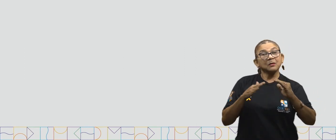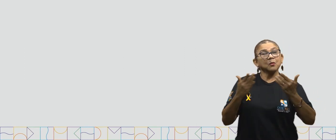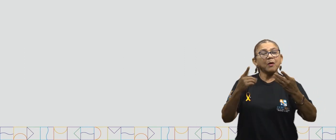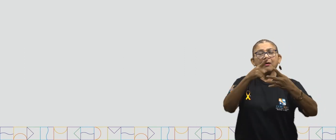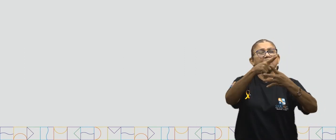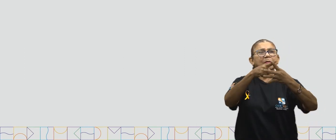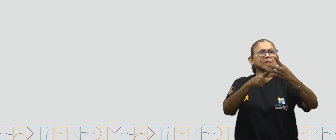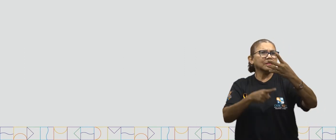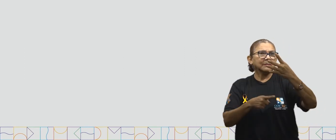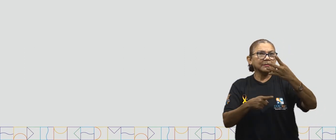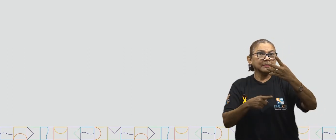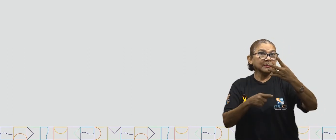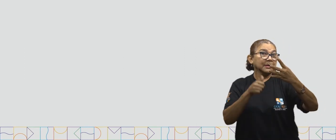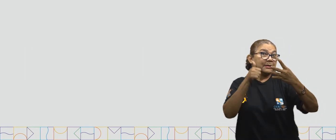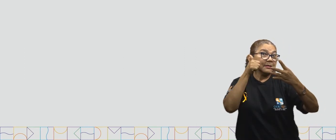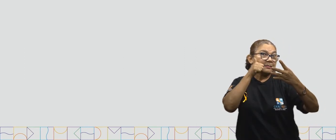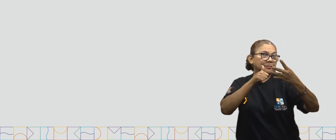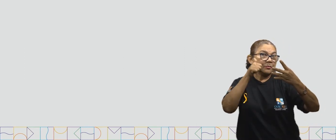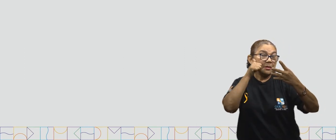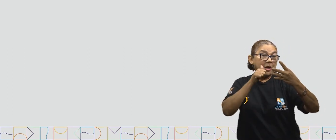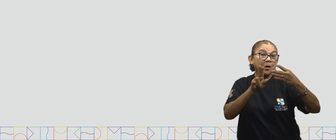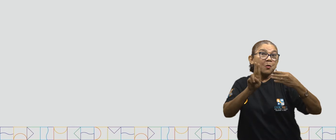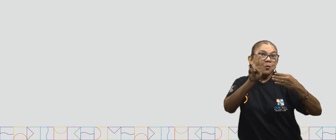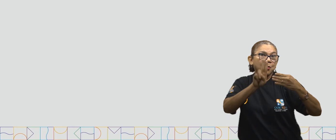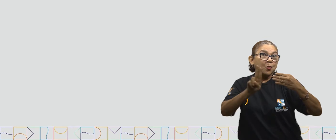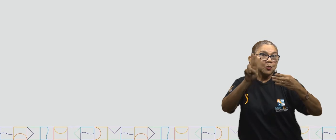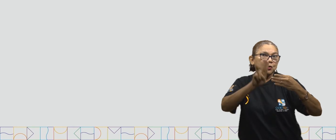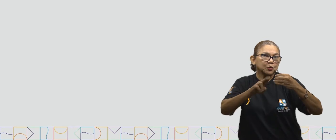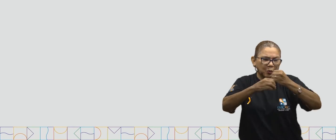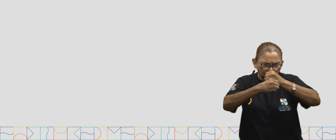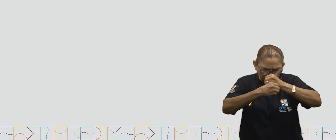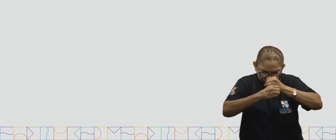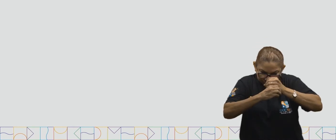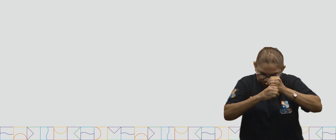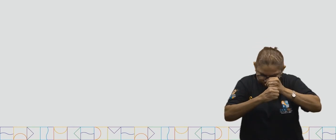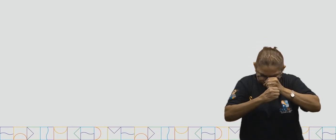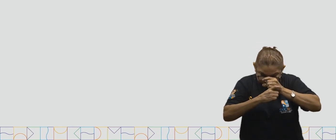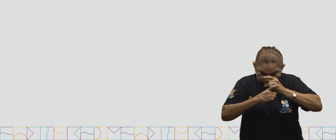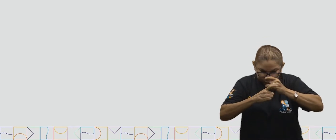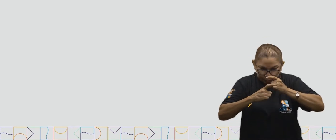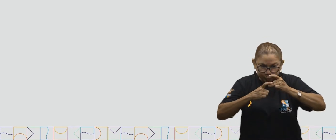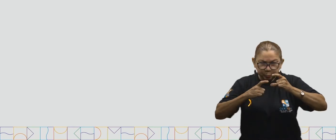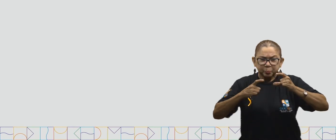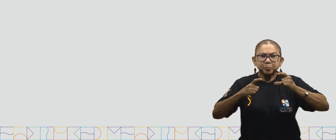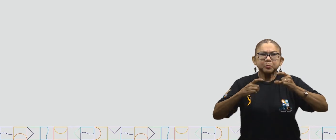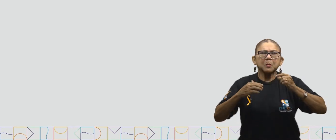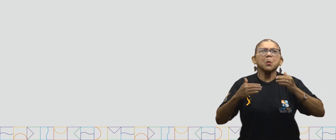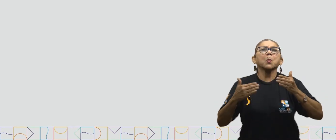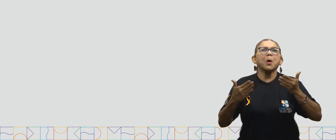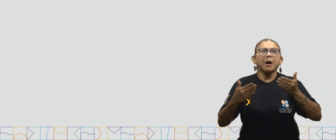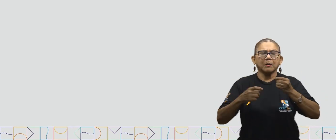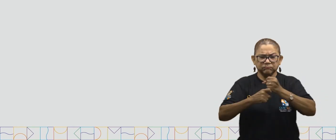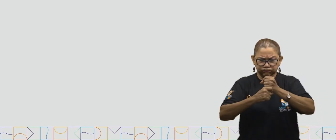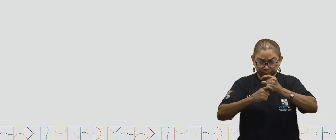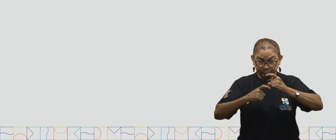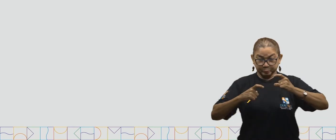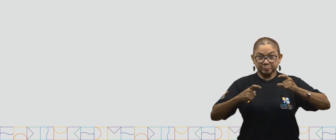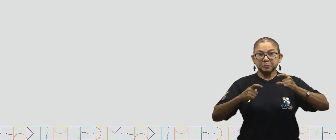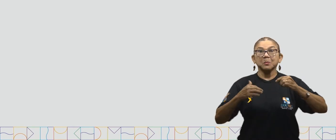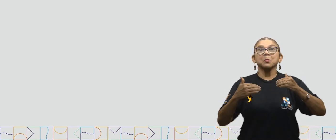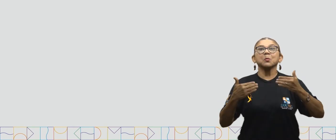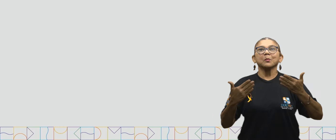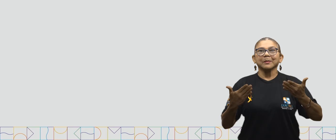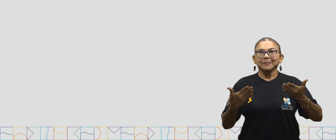Roberta? Observa aí que ele diz que a lente ocular que ela está utilizando é de 10 vezes e a lente objetiva